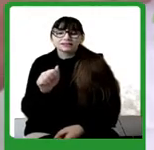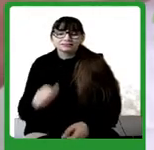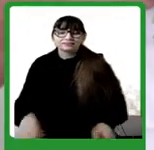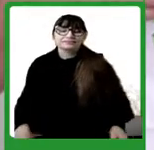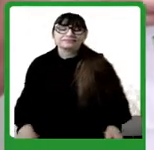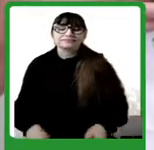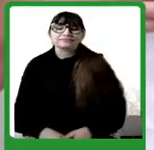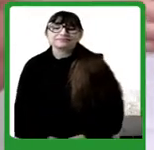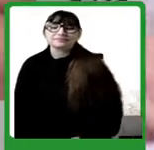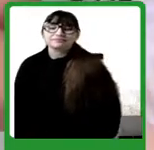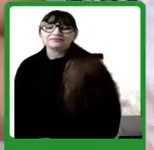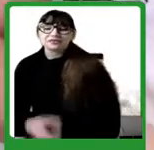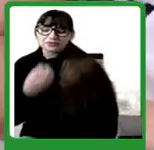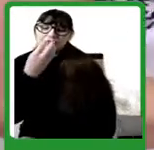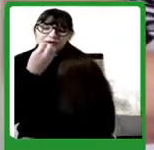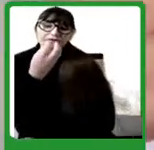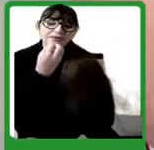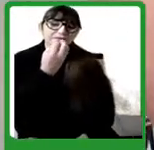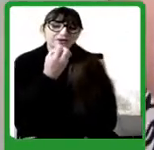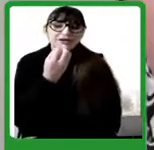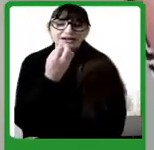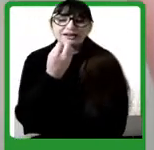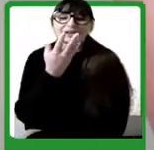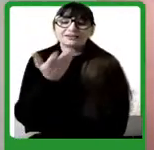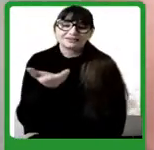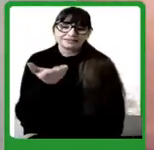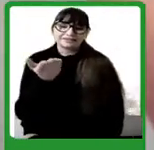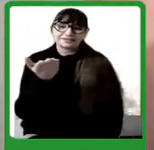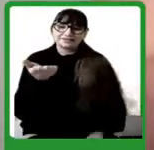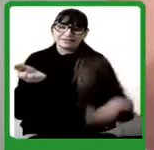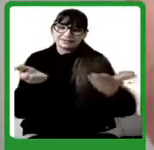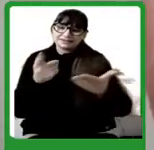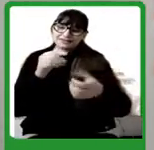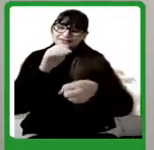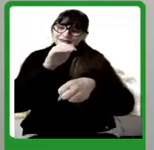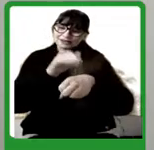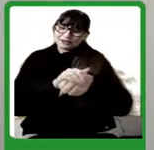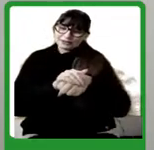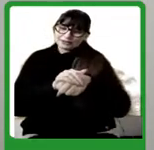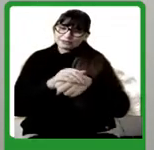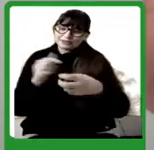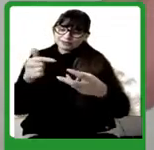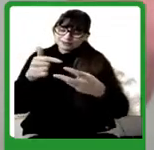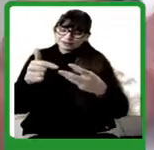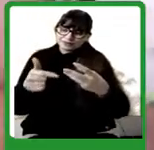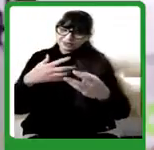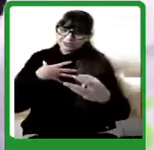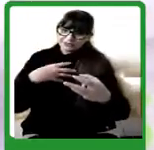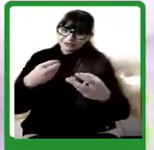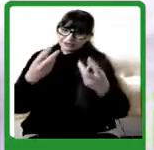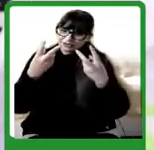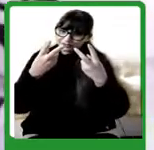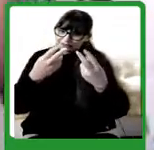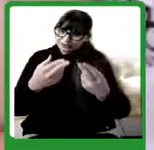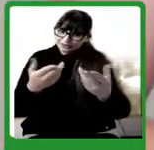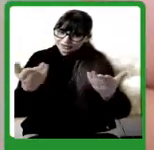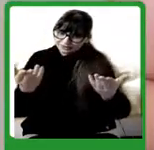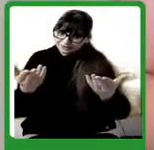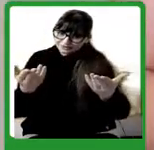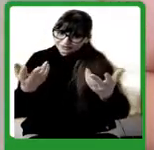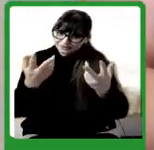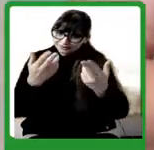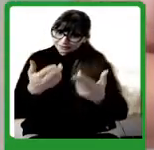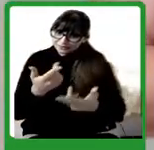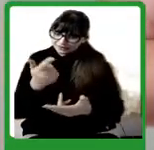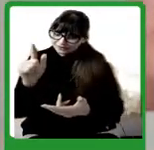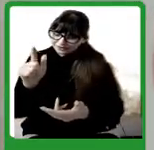Foi bem. Melhor que tu não nem querer tirar a tua parte de culpa que botou o nome dos dois neninhos igual, nos outros também. Vamos